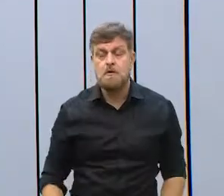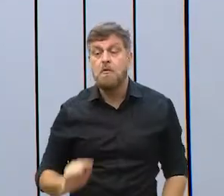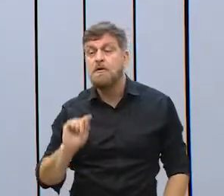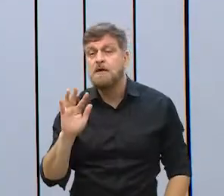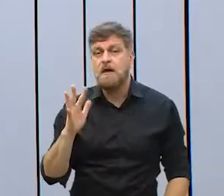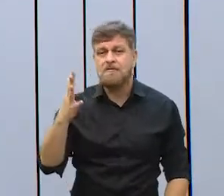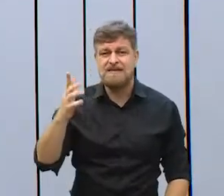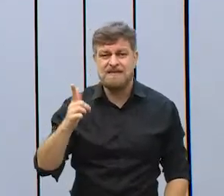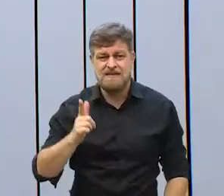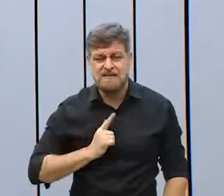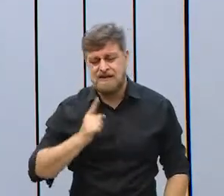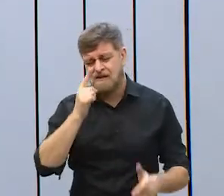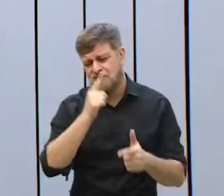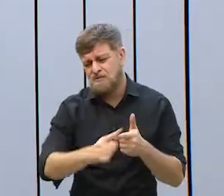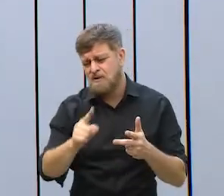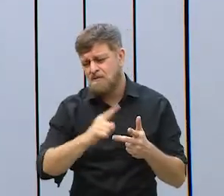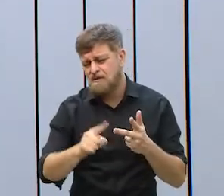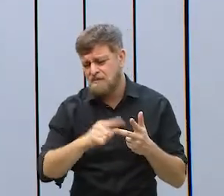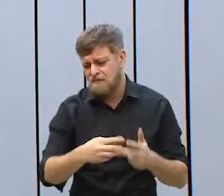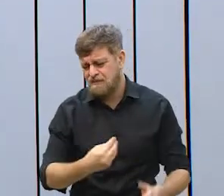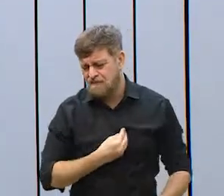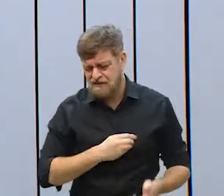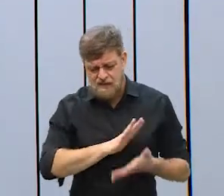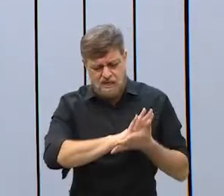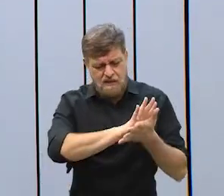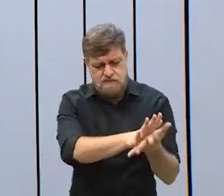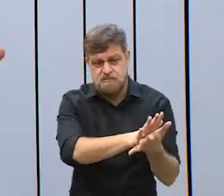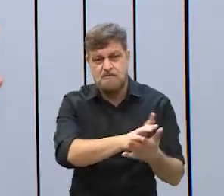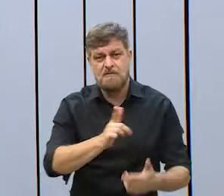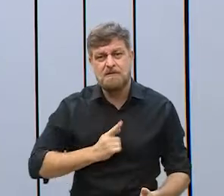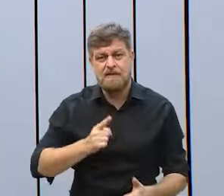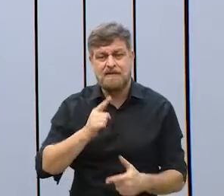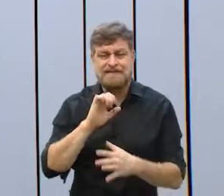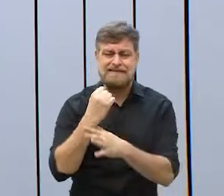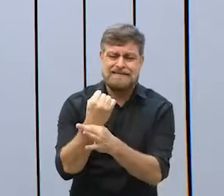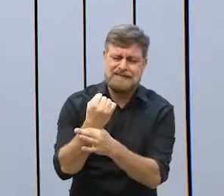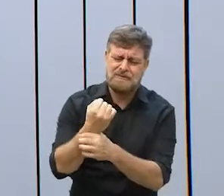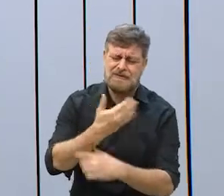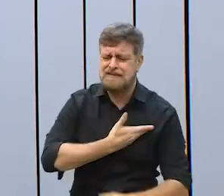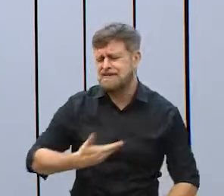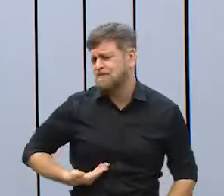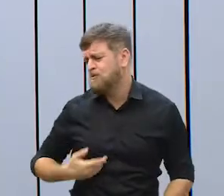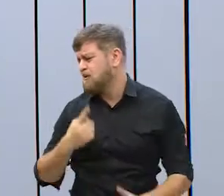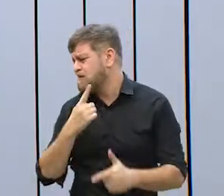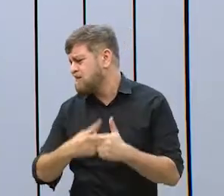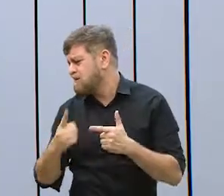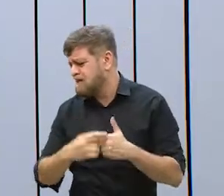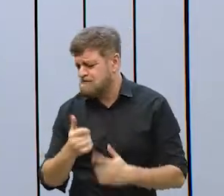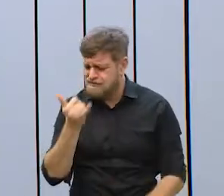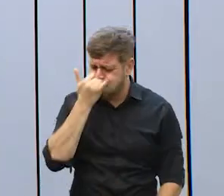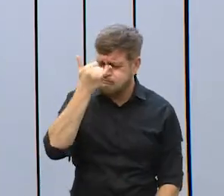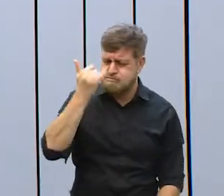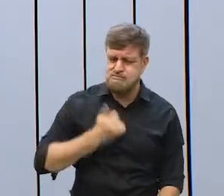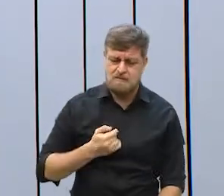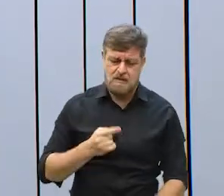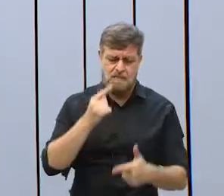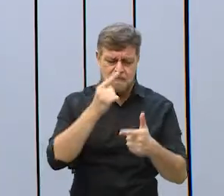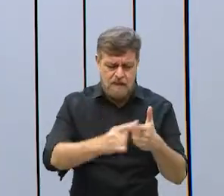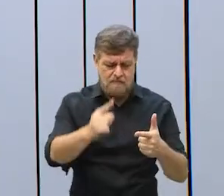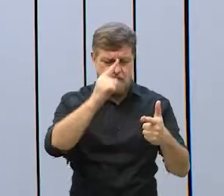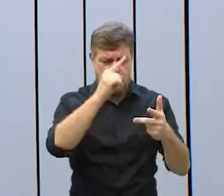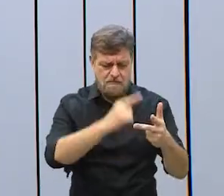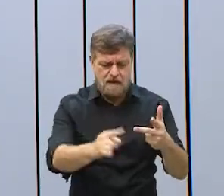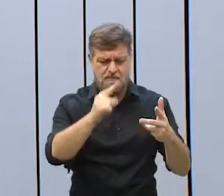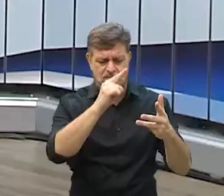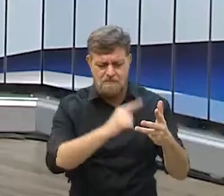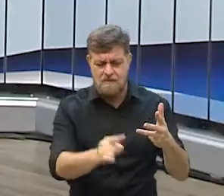acabam trazendo todo esse transtorno. E aí a gente tem problema de segurança pública, e aí um problema traz um outro, um abismo